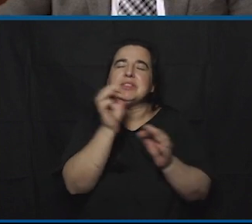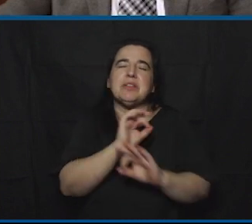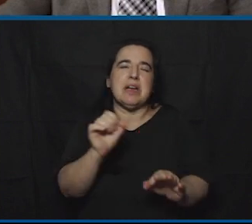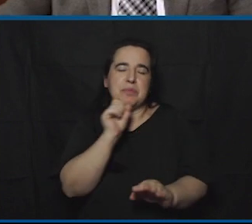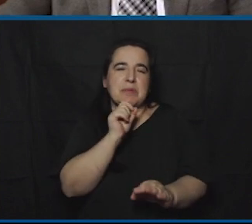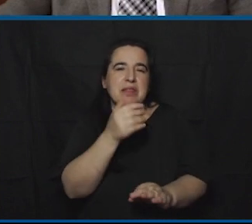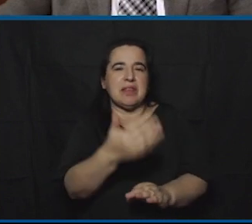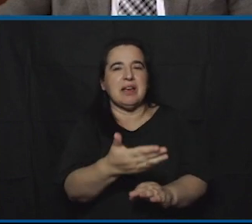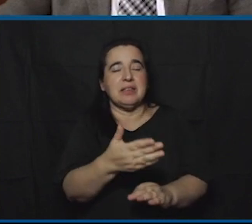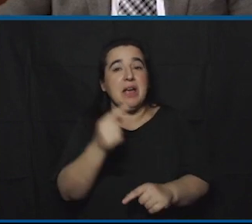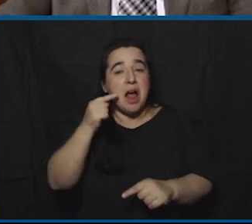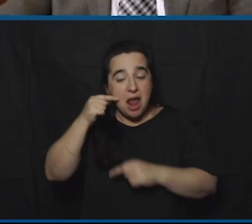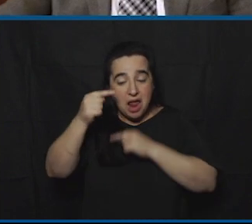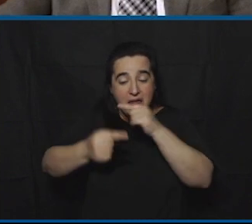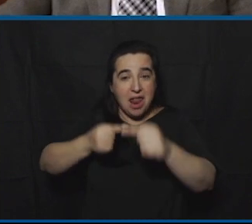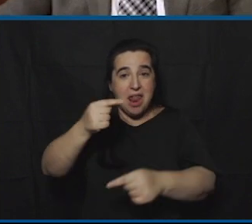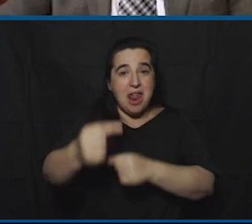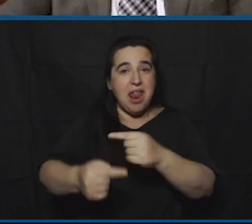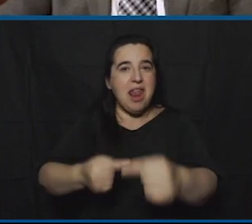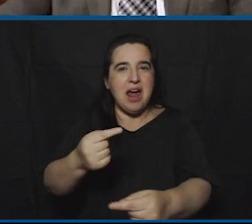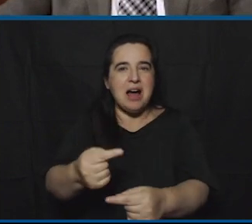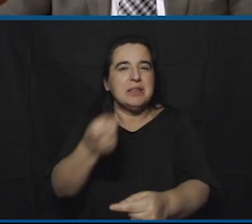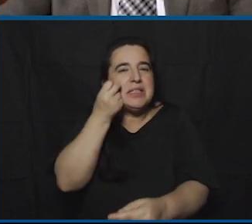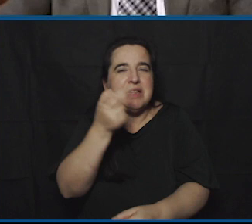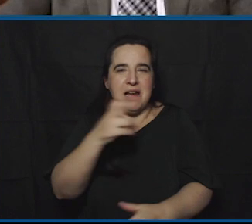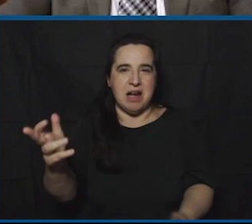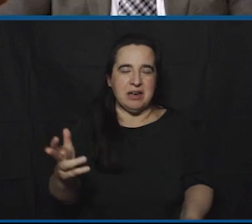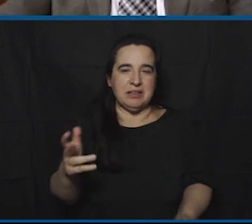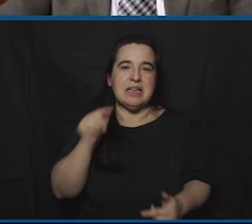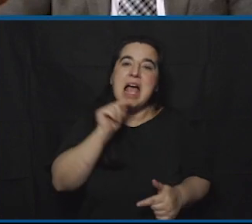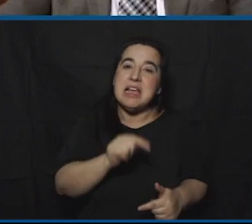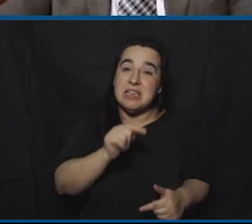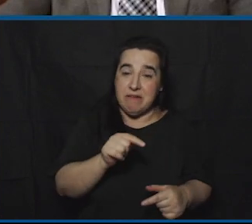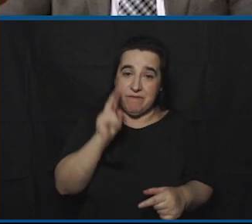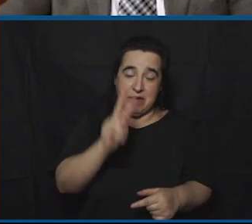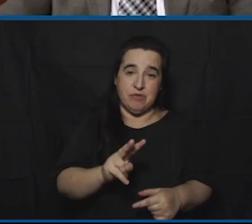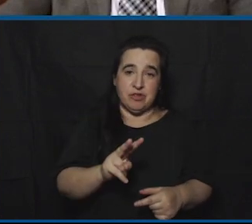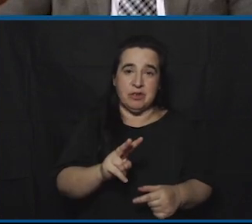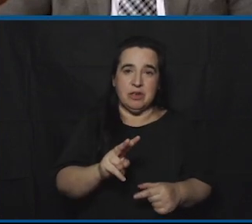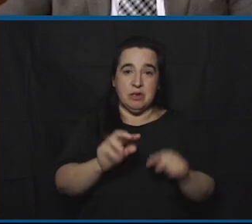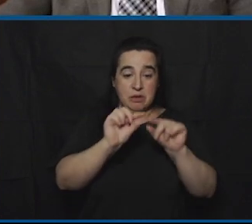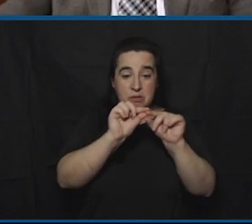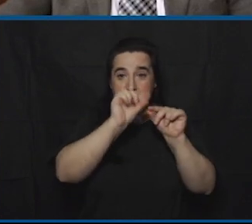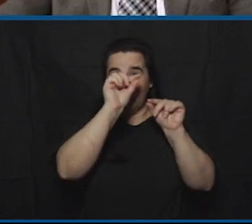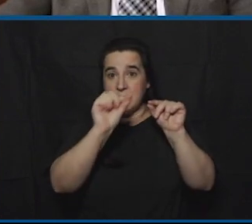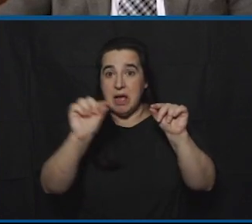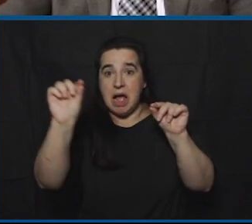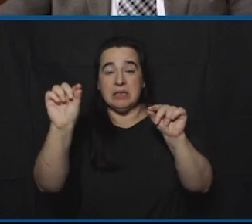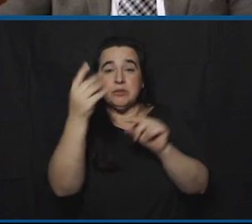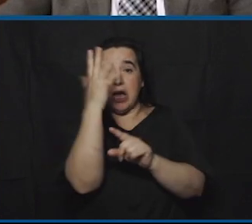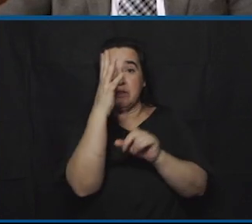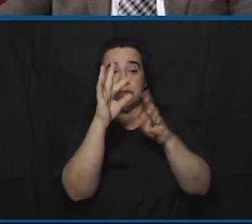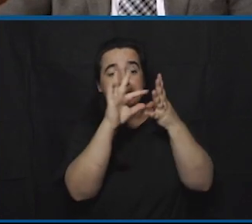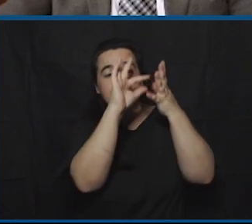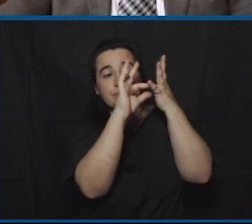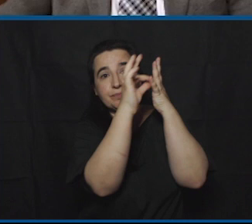da descendência real eterna. Então nós vemos aqui, sim, este renovo que vem do tronco de Jessé, e Jeremias